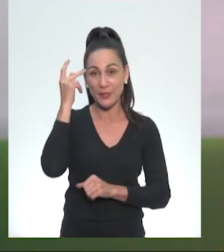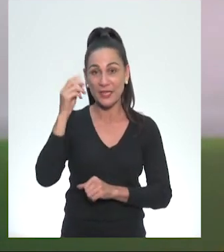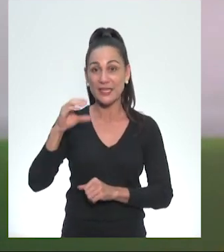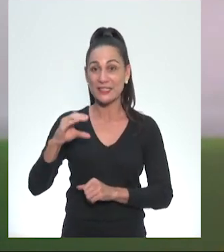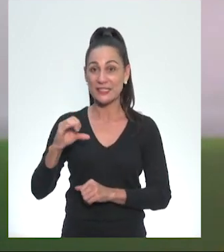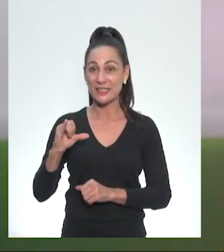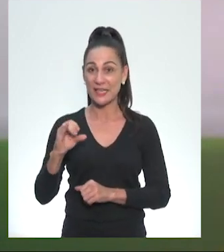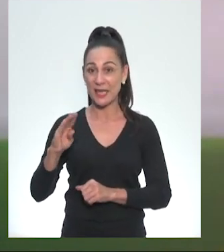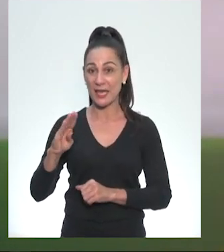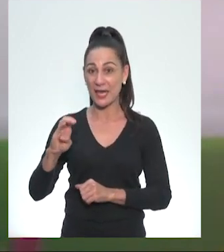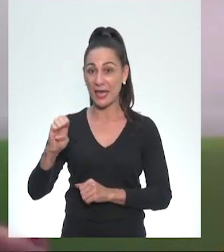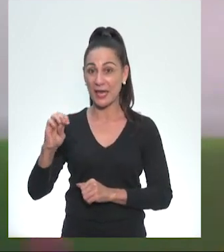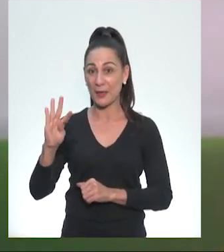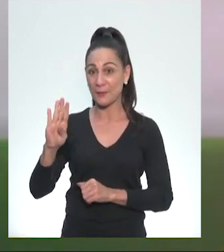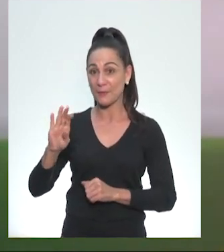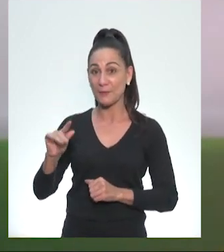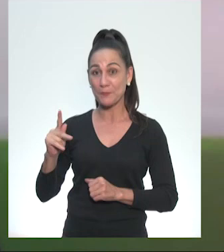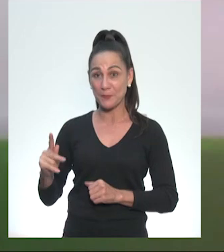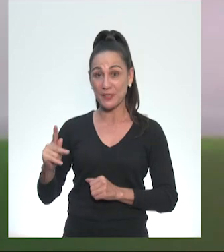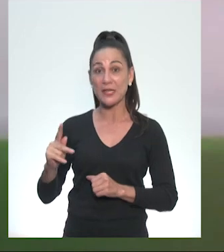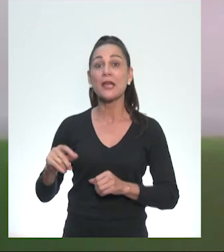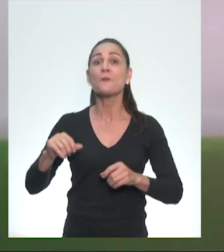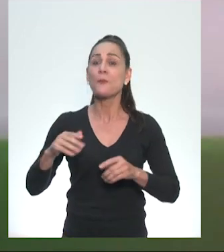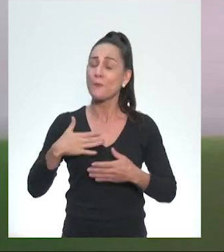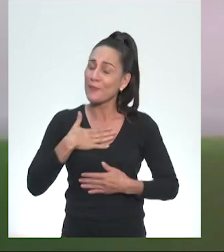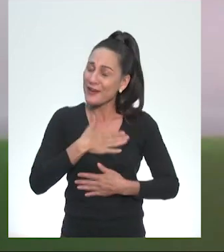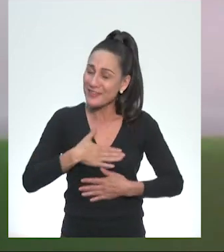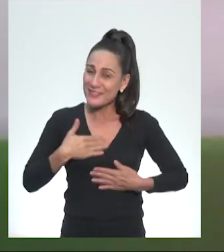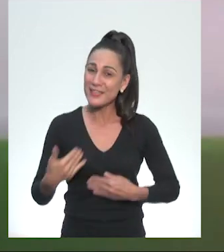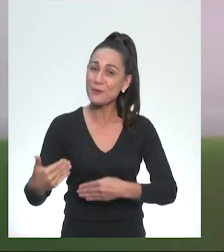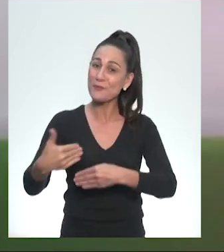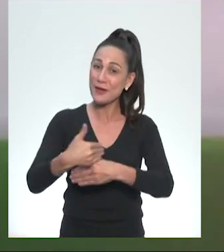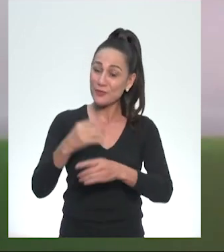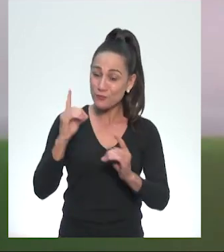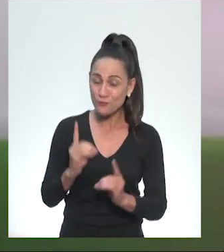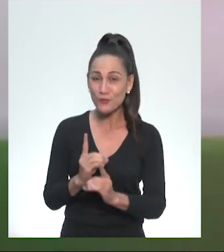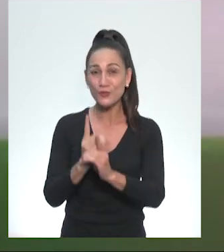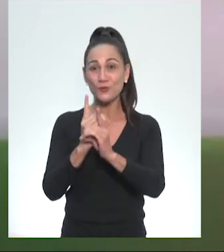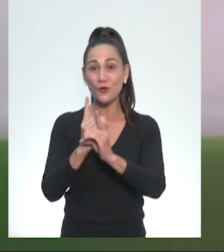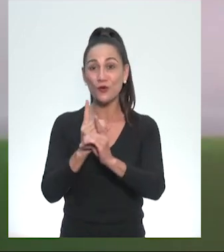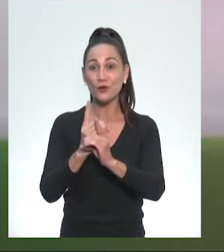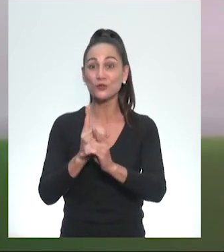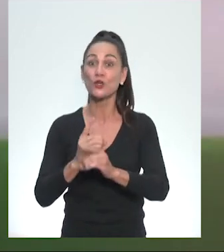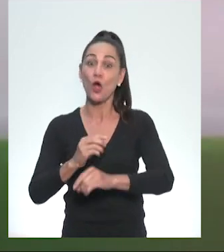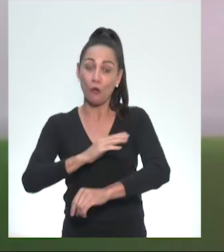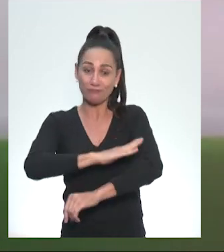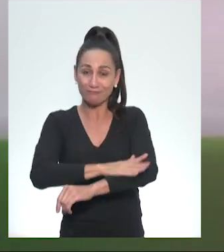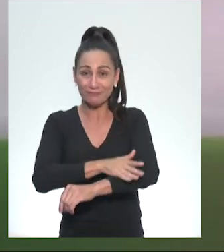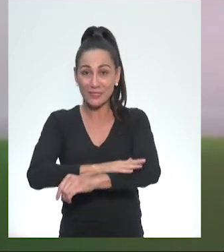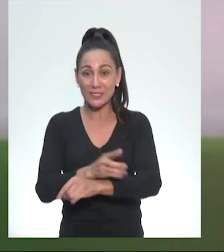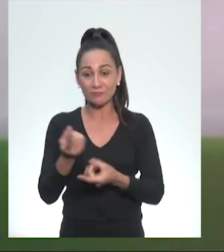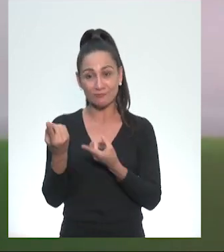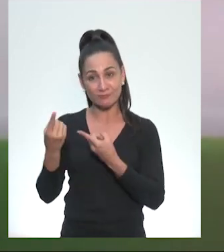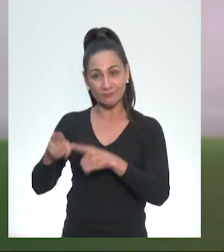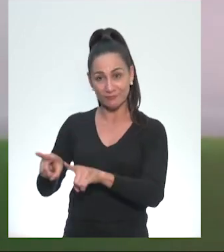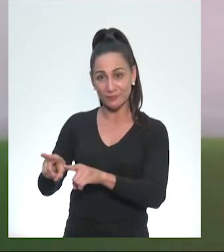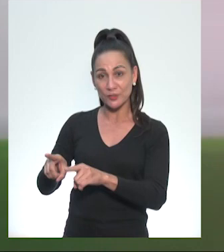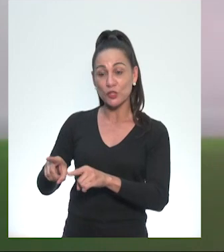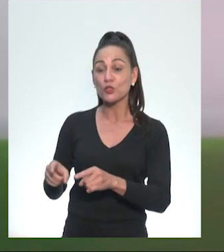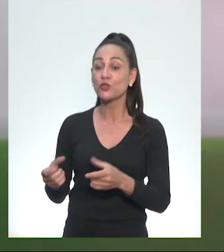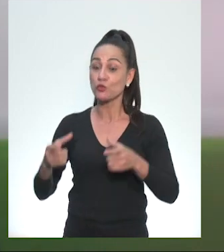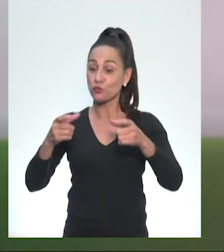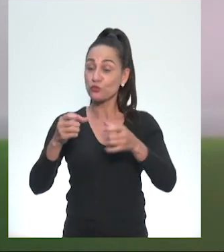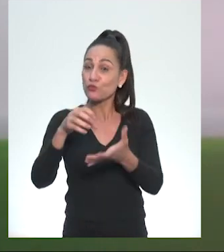CIEBP. E é um prazer estar aqui hoje em mais um encontro da trilha antirracista nessa parceria entre o nosso Centro de